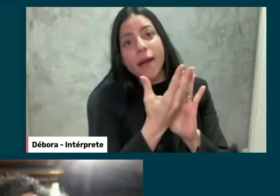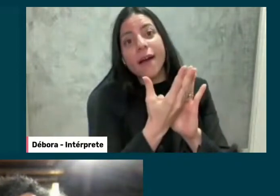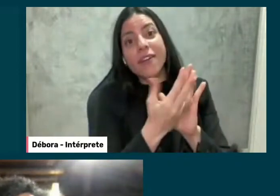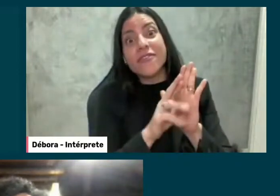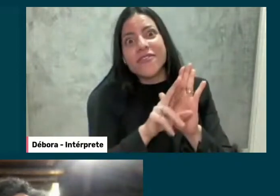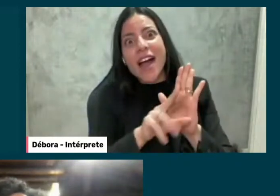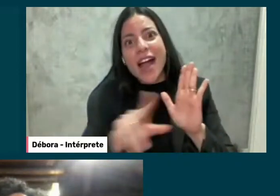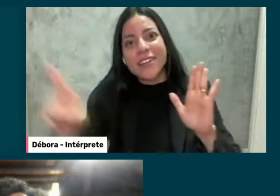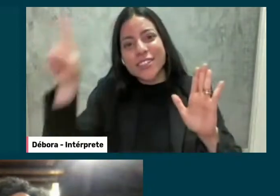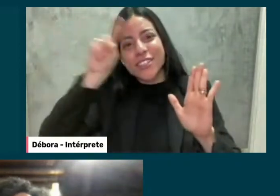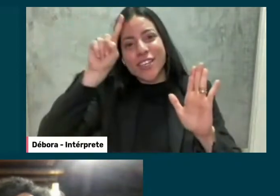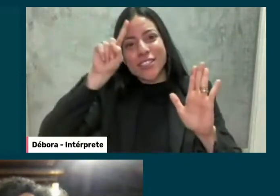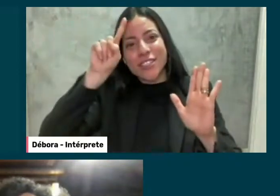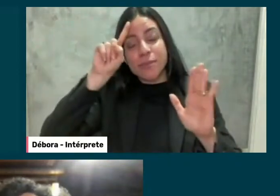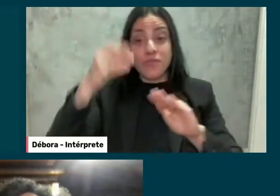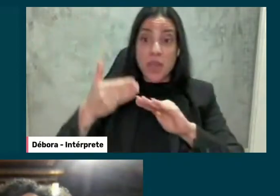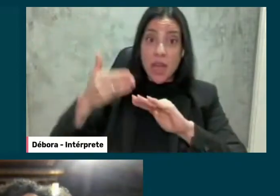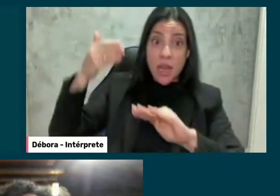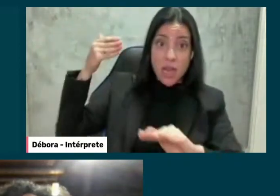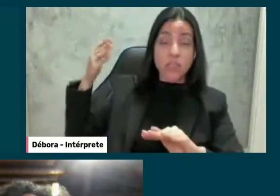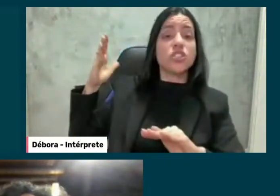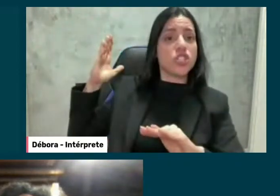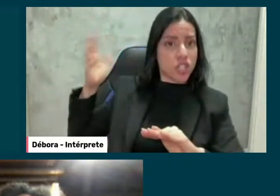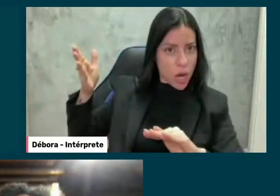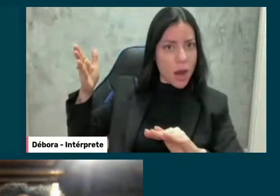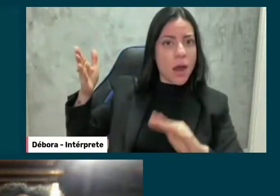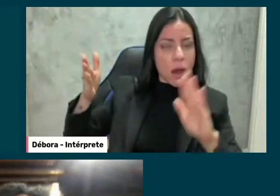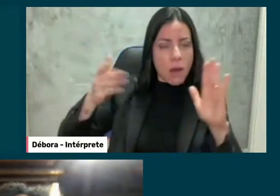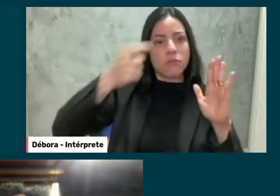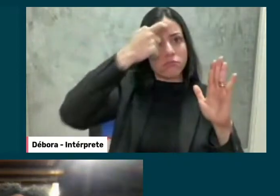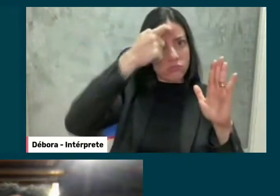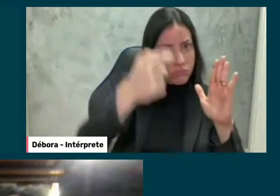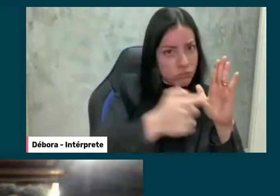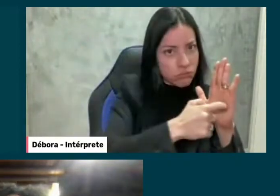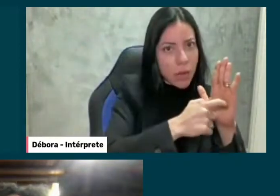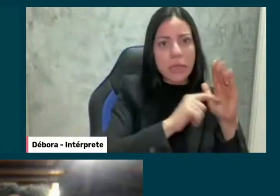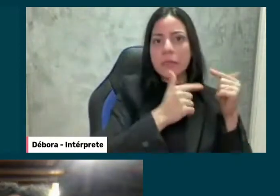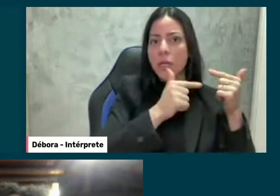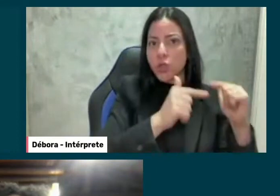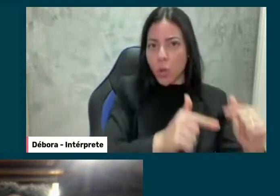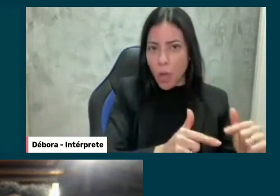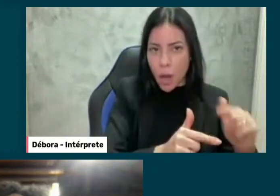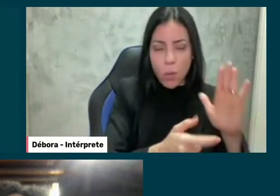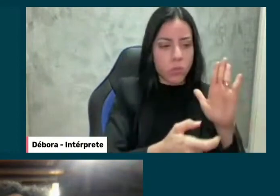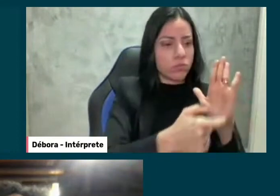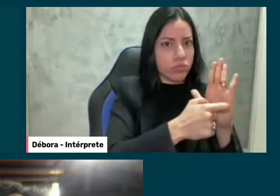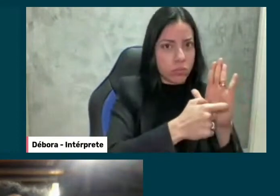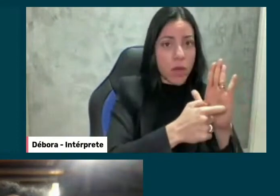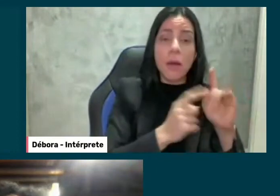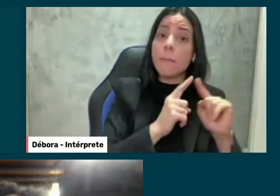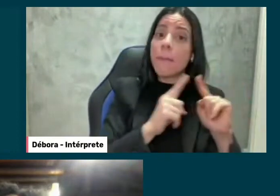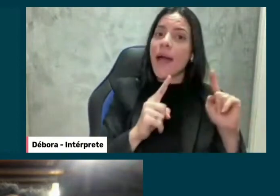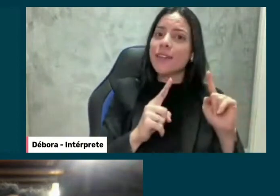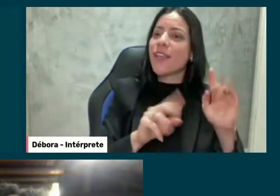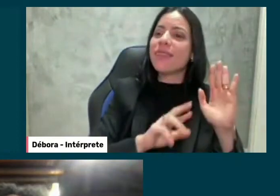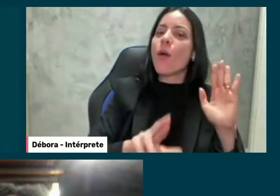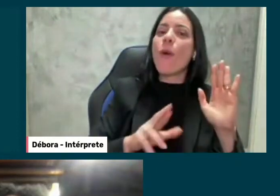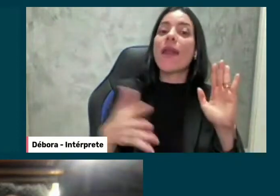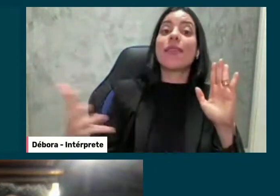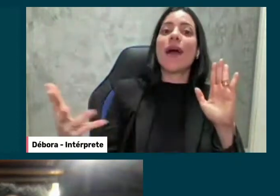alguma dessas tarefas antes com suporte de inteligência artificial convencional, mas não na qualidade que os modelos